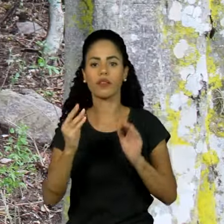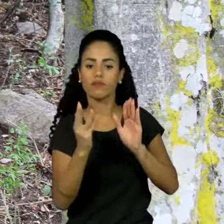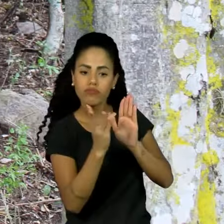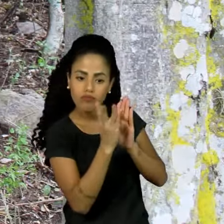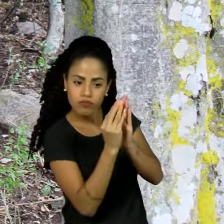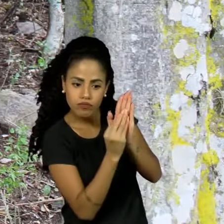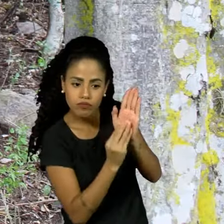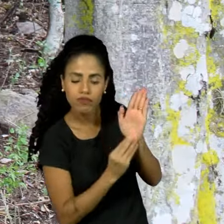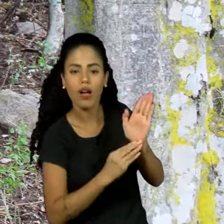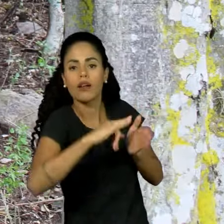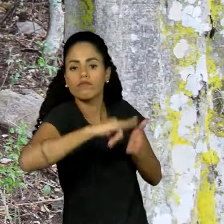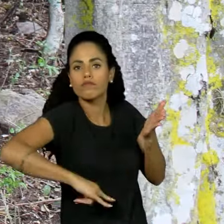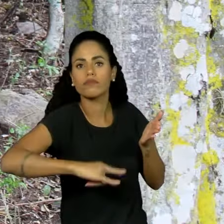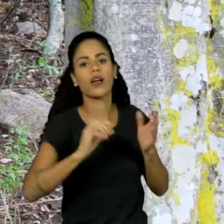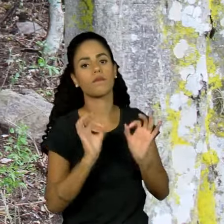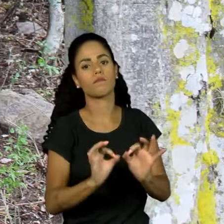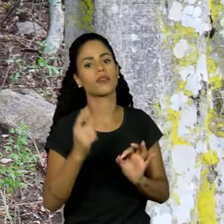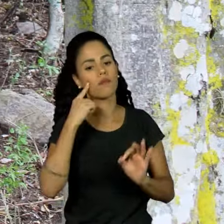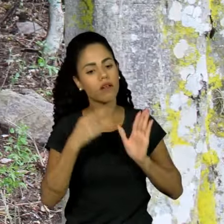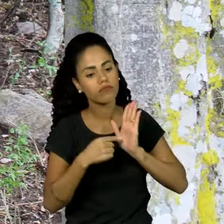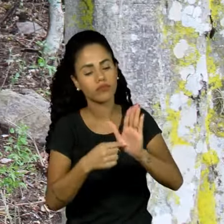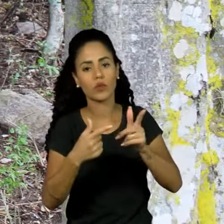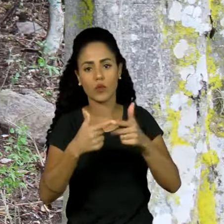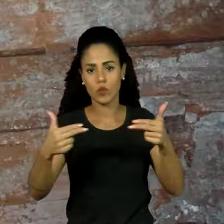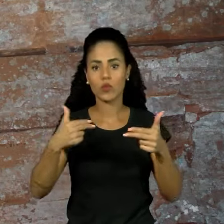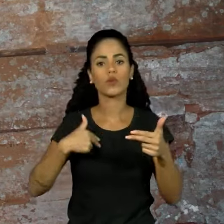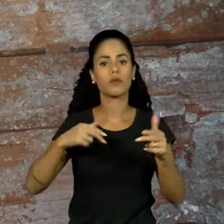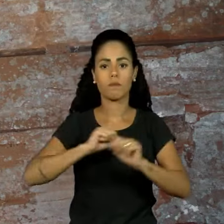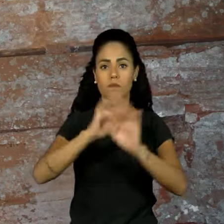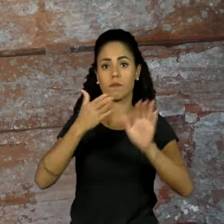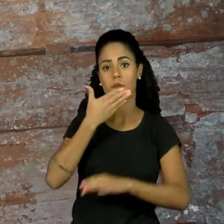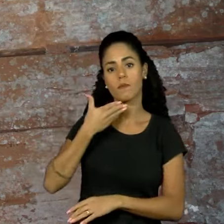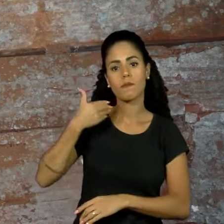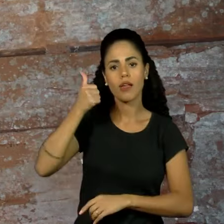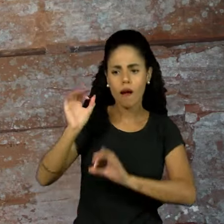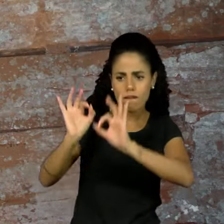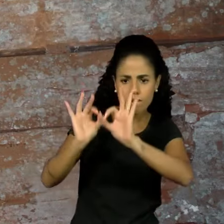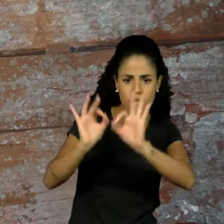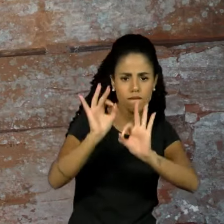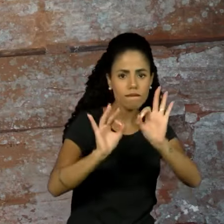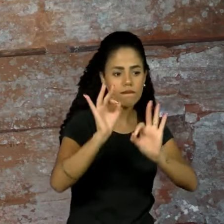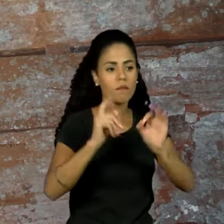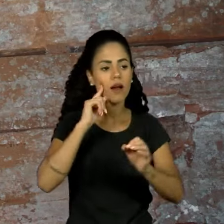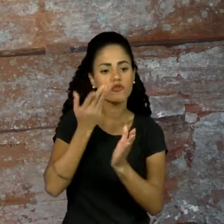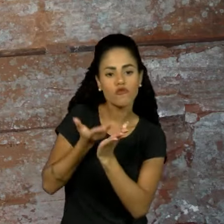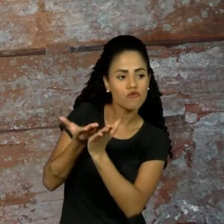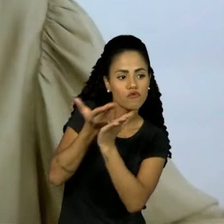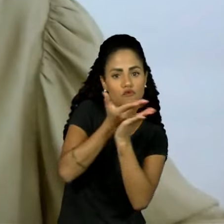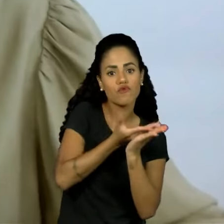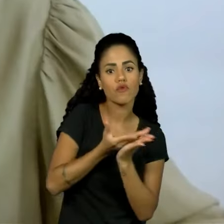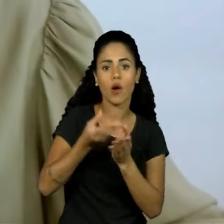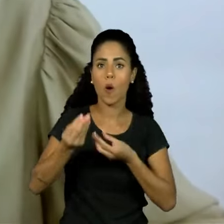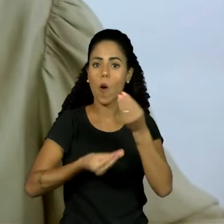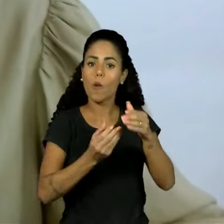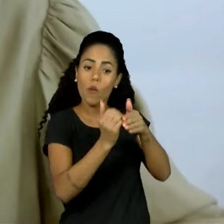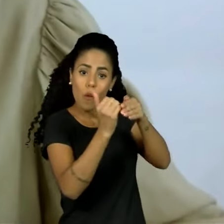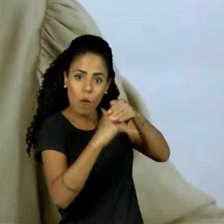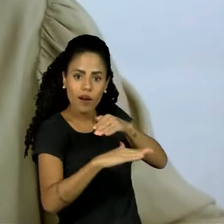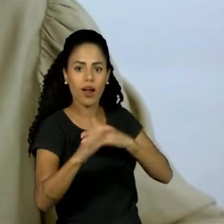tenha esse registro em alta resolução para que a gente possa analisar e estudar futuramente e deixar também